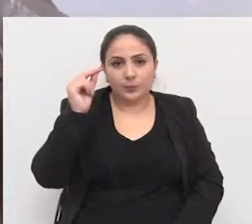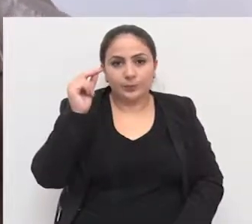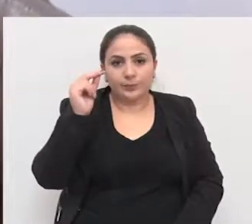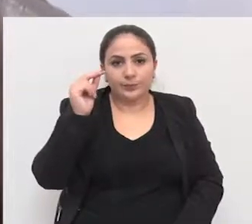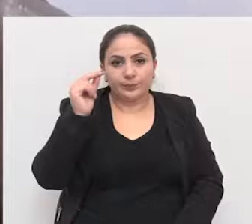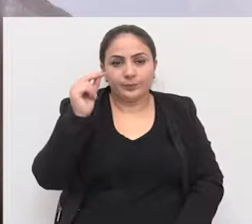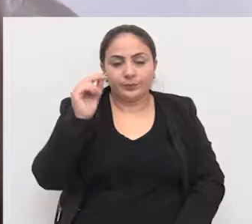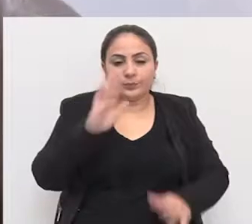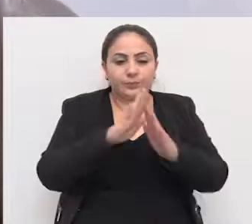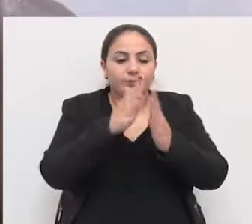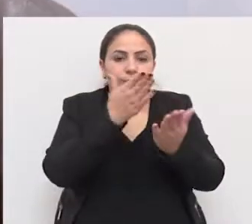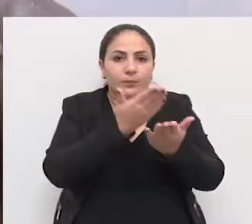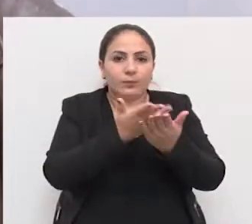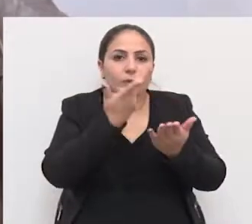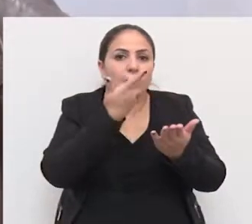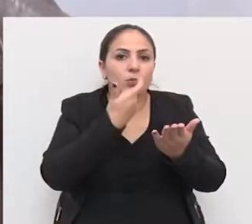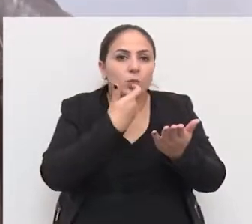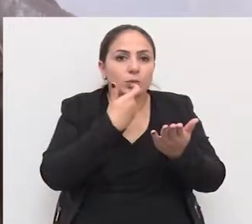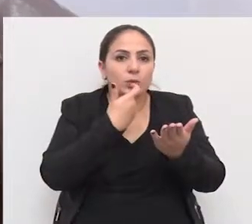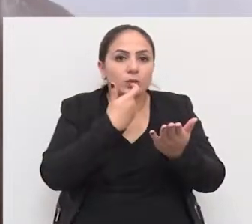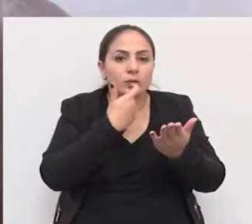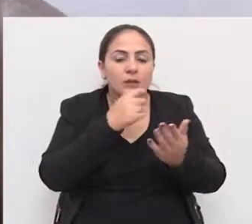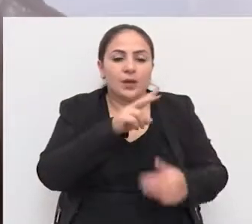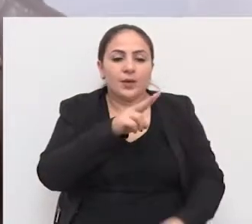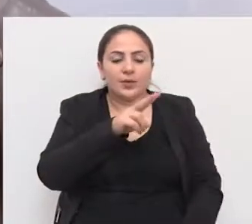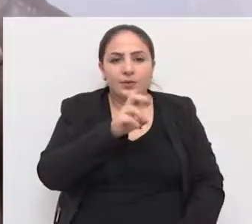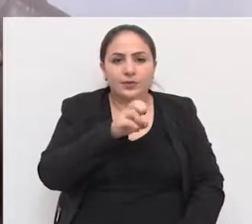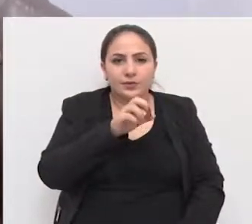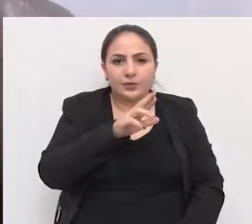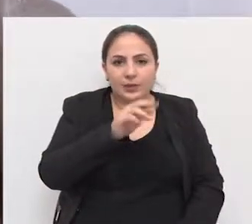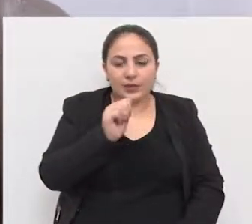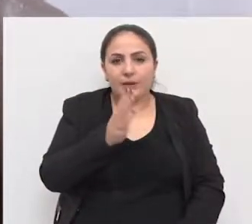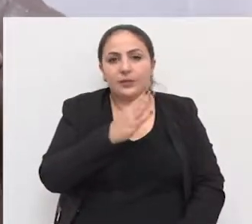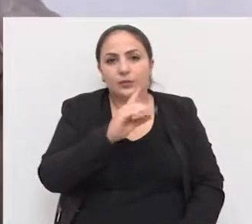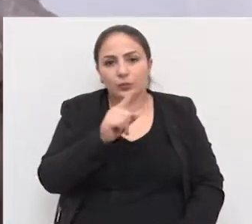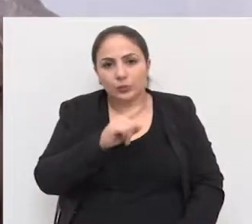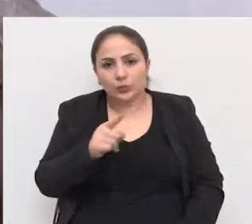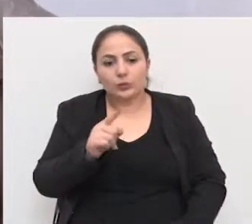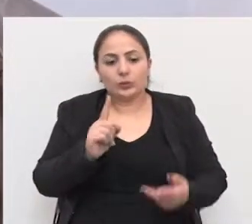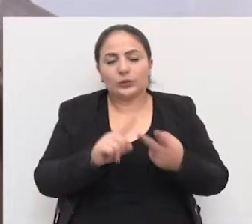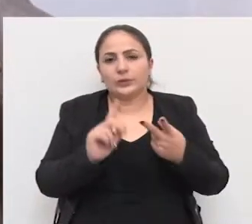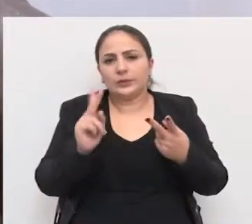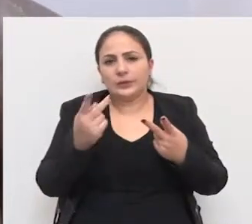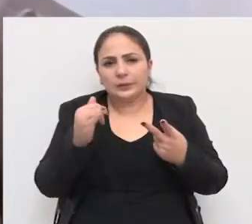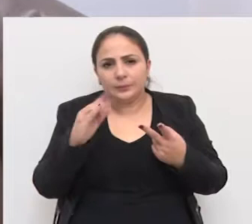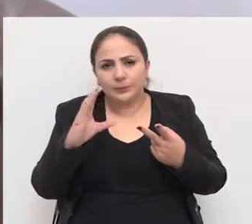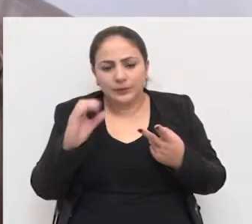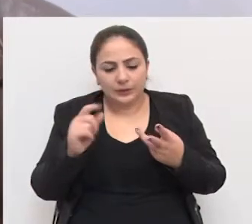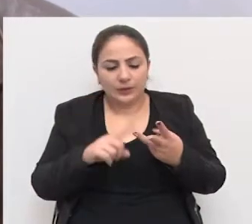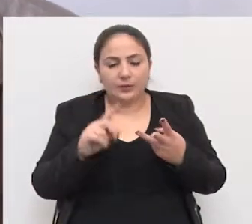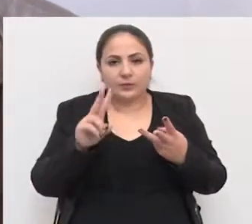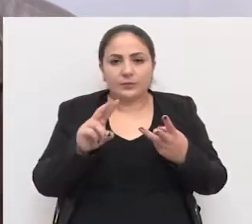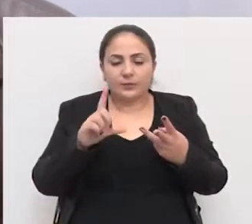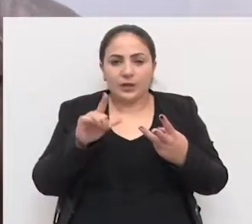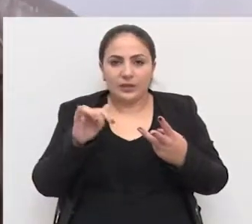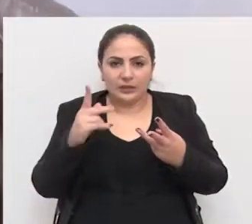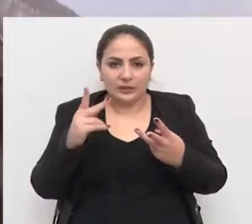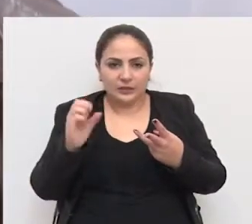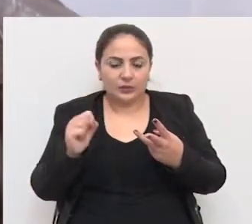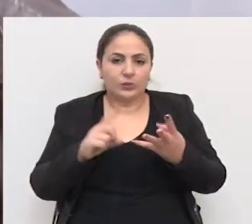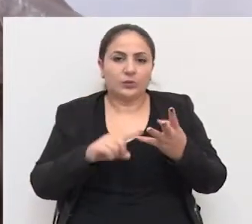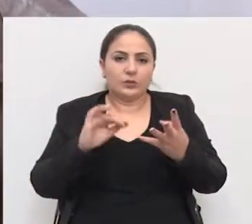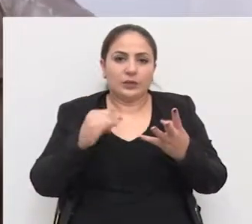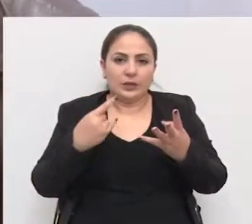Público Municipal uma escola infantil da Grande Veracruz, Ípica, Valinho, Leão 13, Negrete, aquela grande região